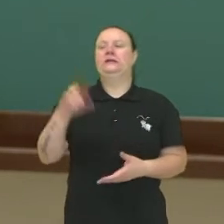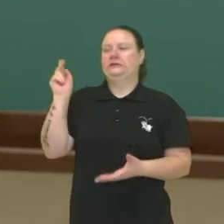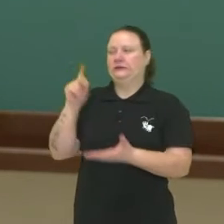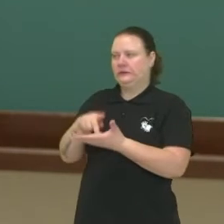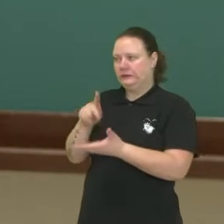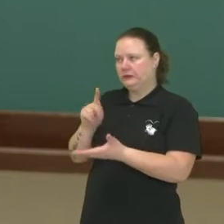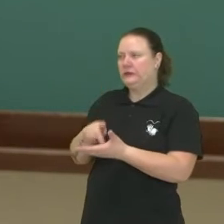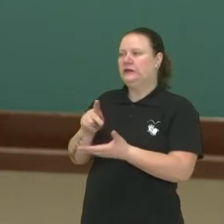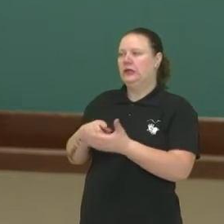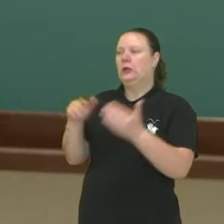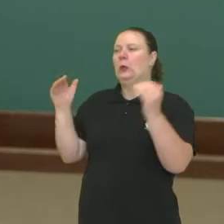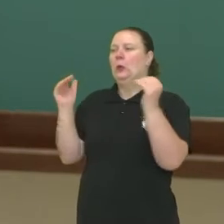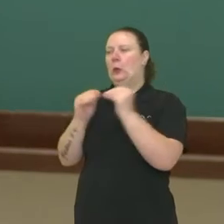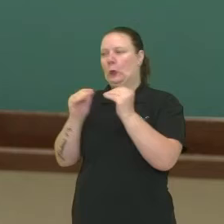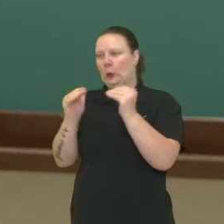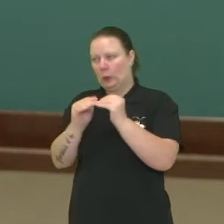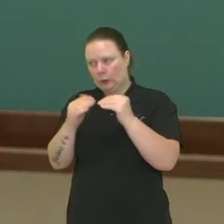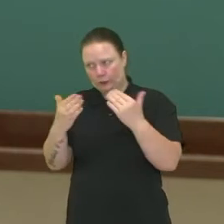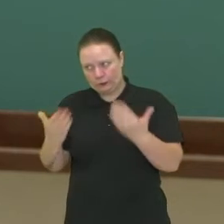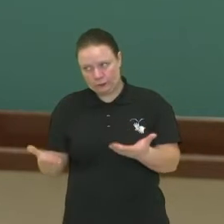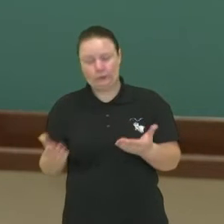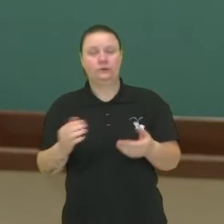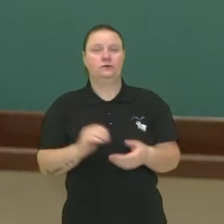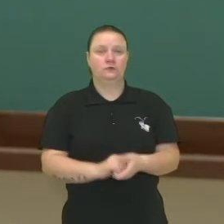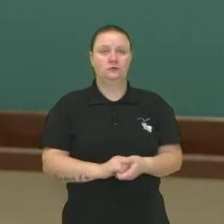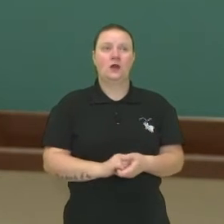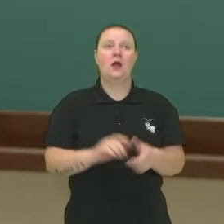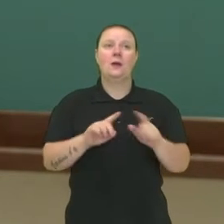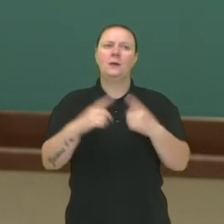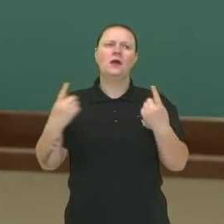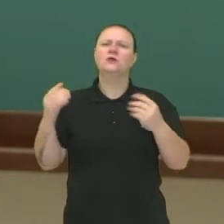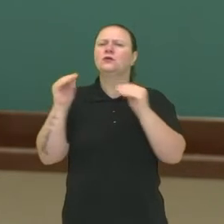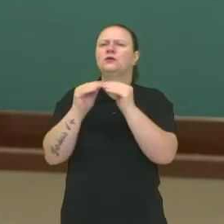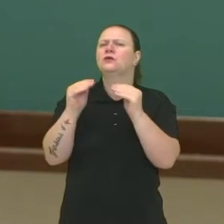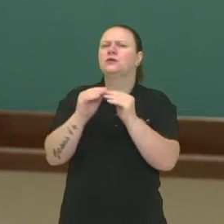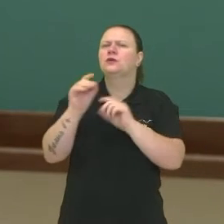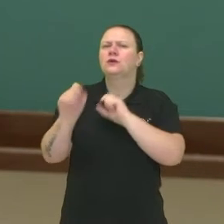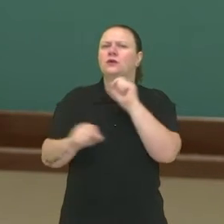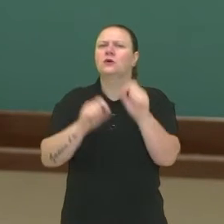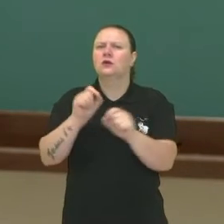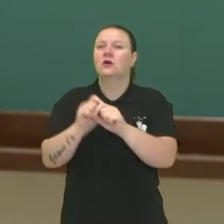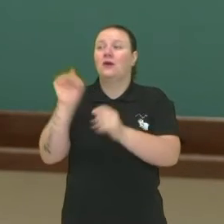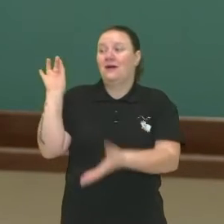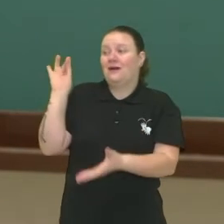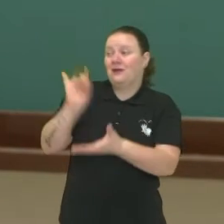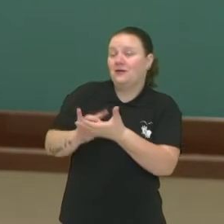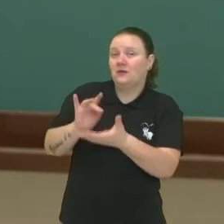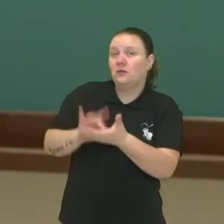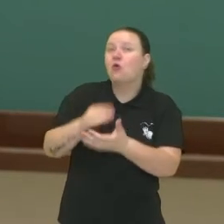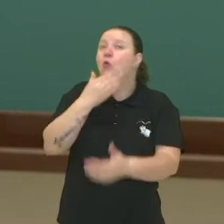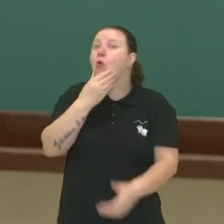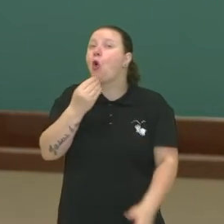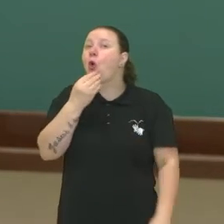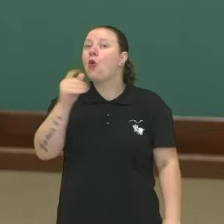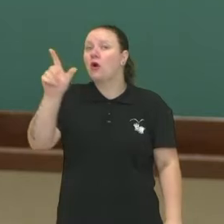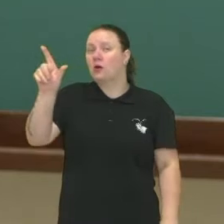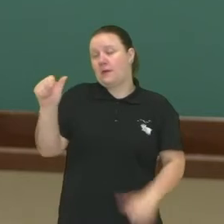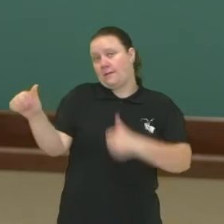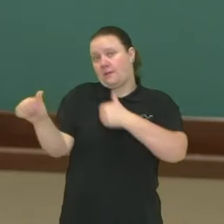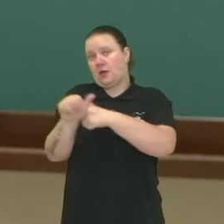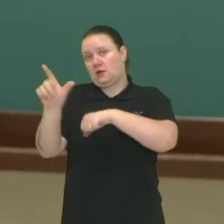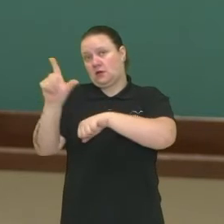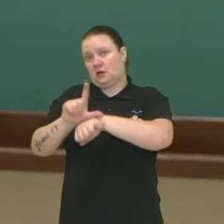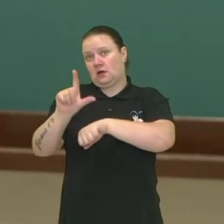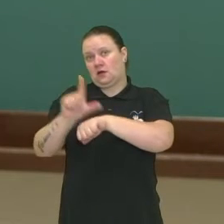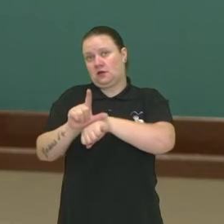verdade, concordou o Honório envergonhado. Mas ele concordou o quê? Ó? Com a afirmação, né, do homem, não que a